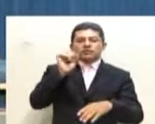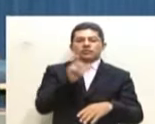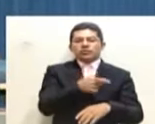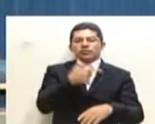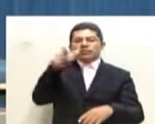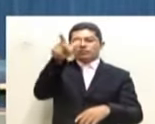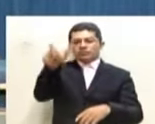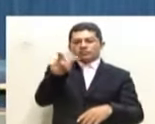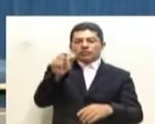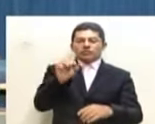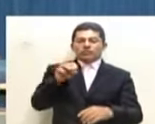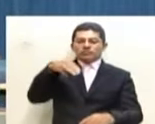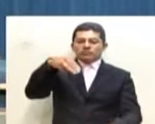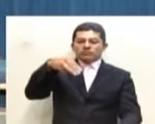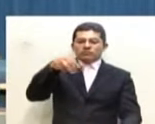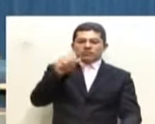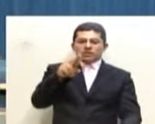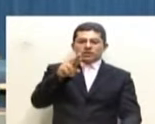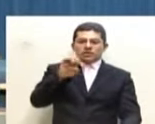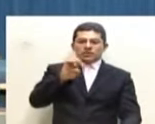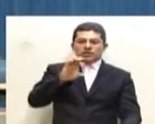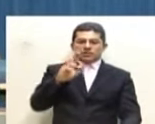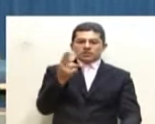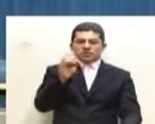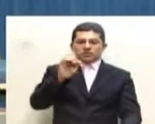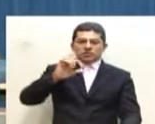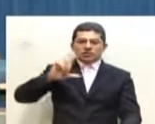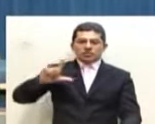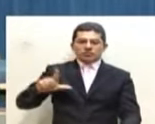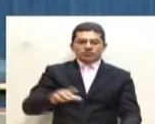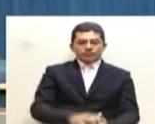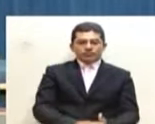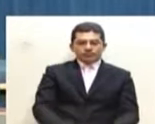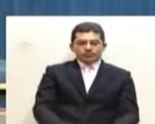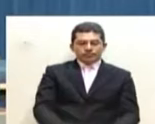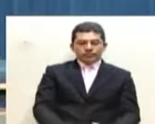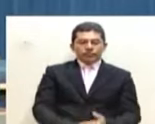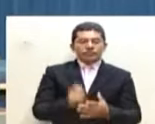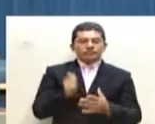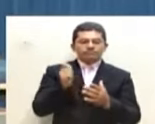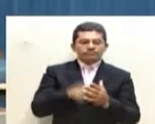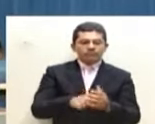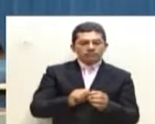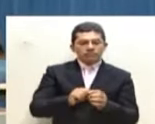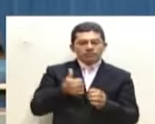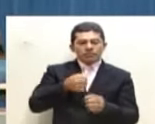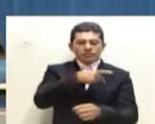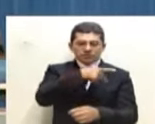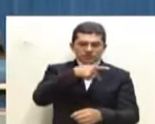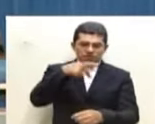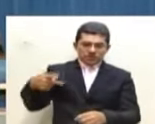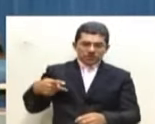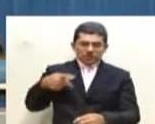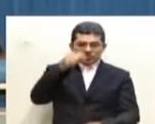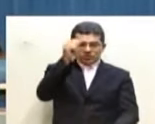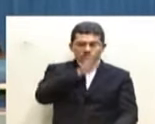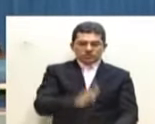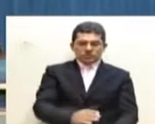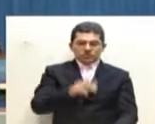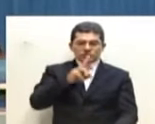Ele foi forçado pelas circunstâncias a ser o primeiro presidente do